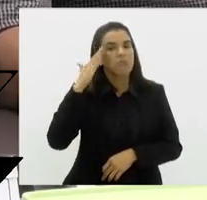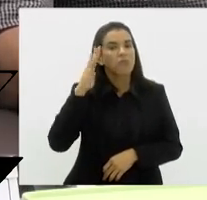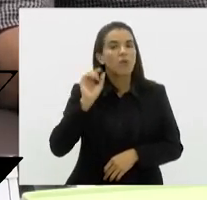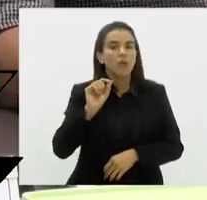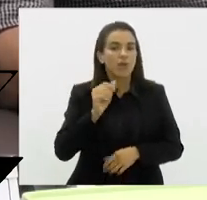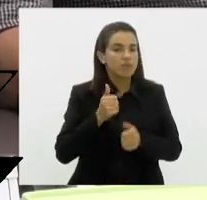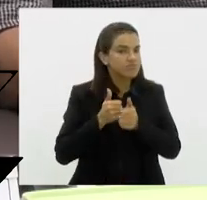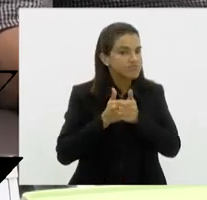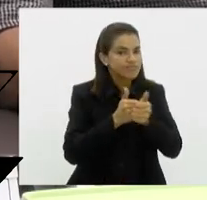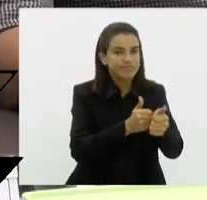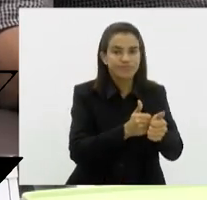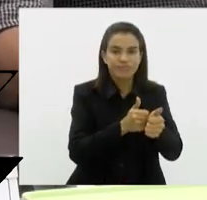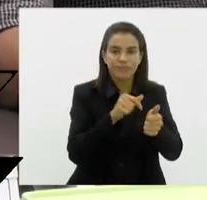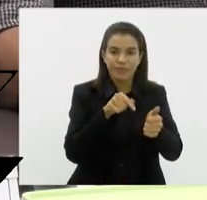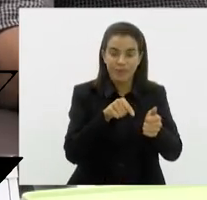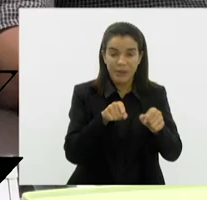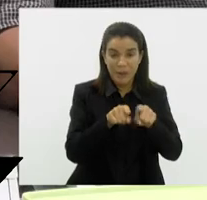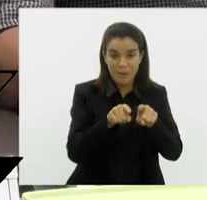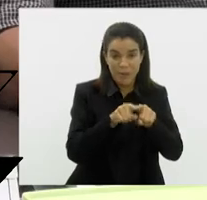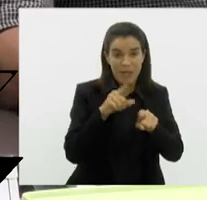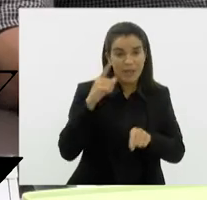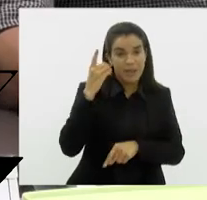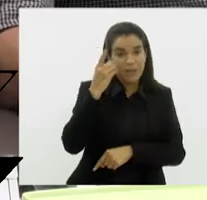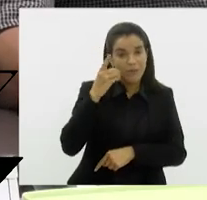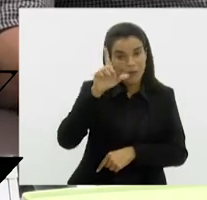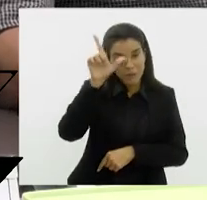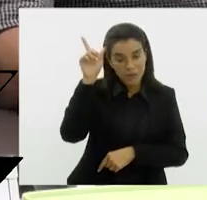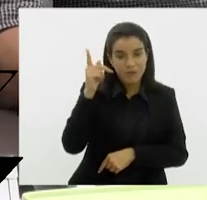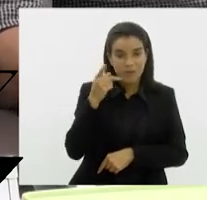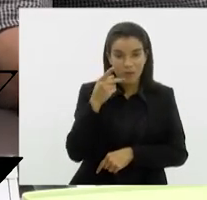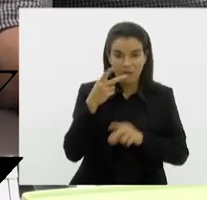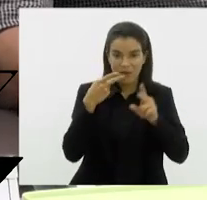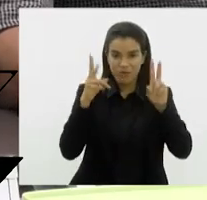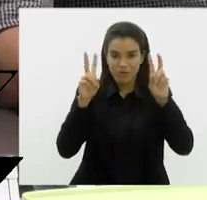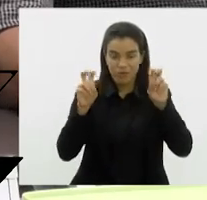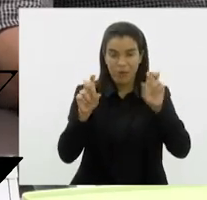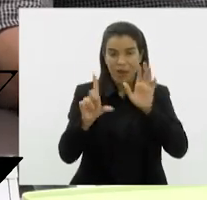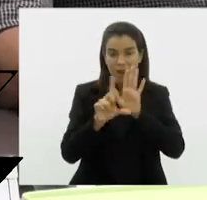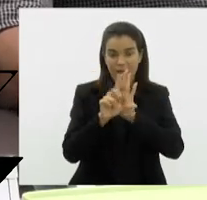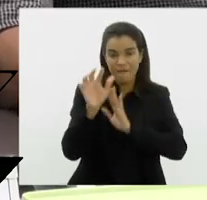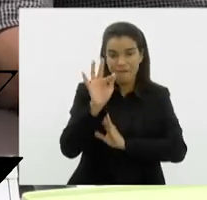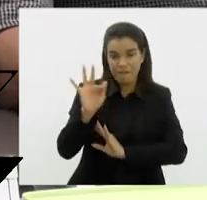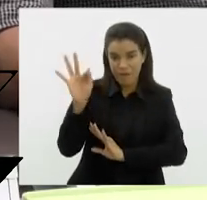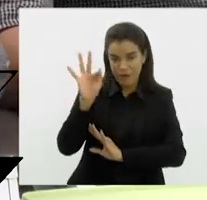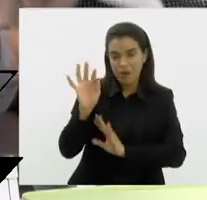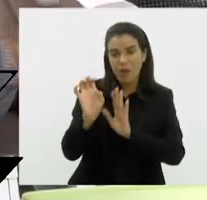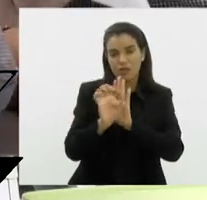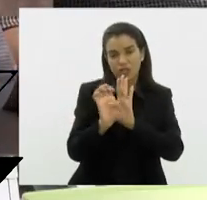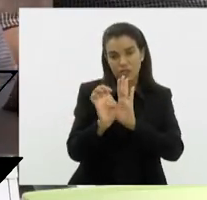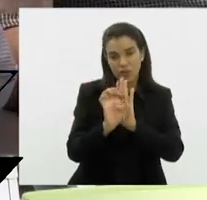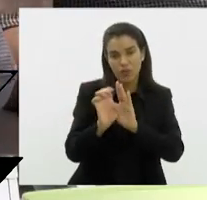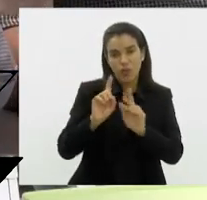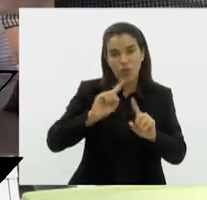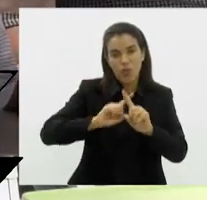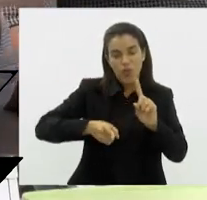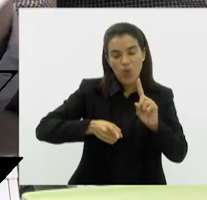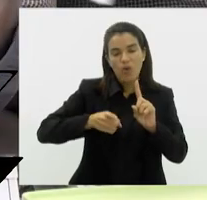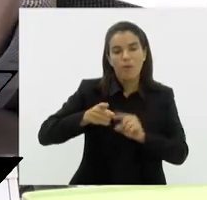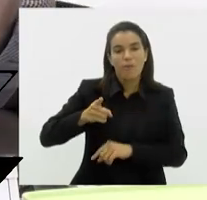seguir, além do que o deputado Luiz Paulo falou da lei federal, conhecida como Estatuto do Desarmamento, há essa